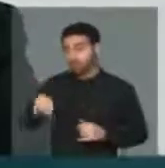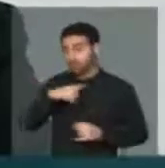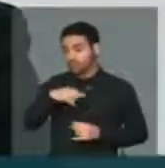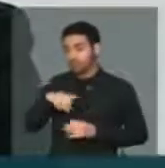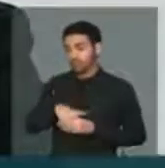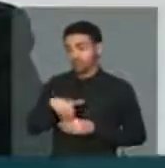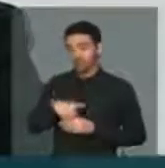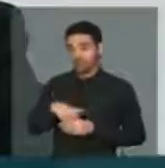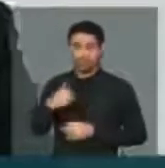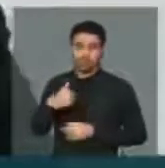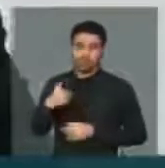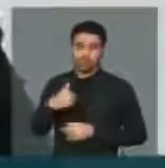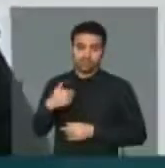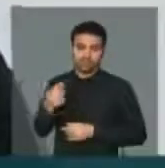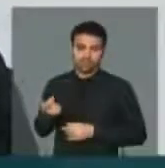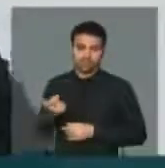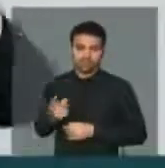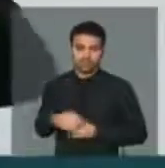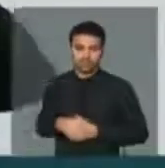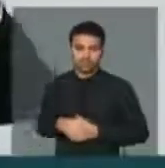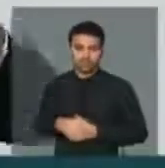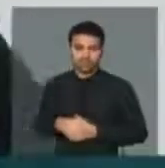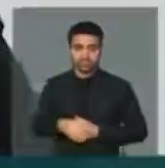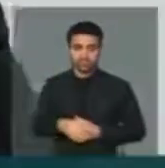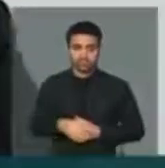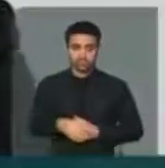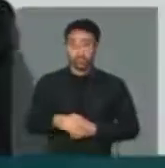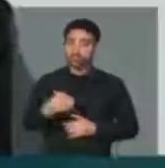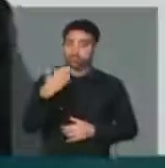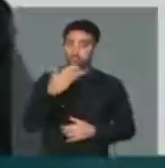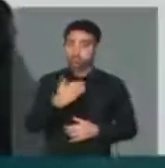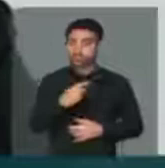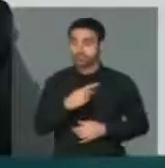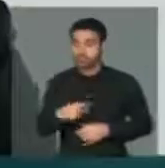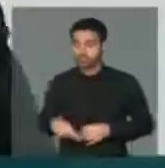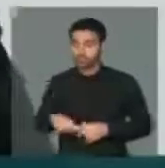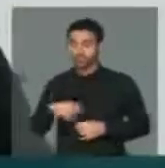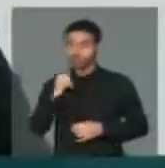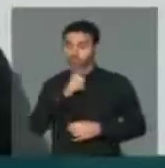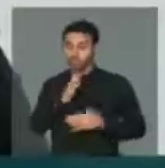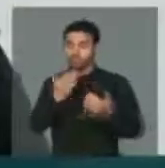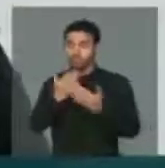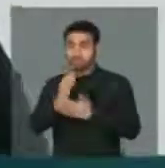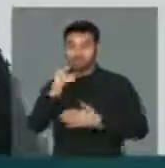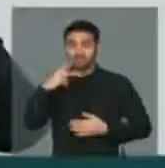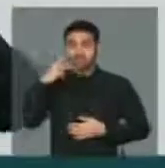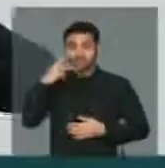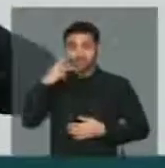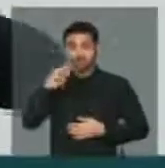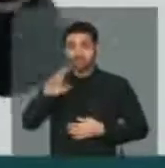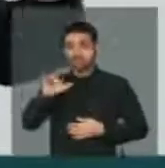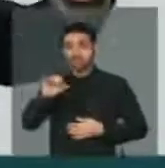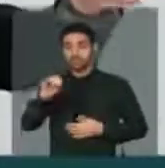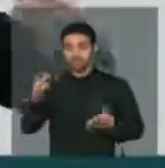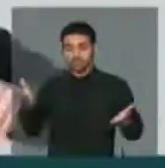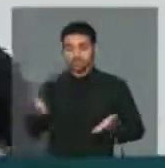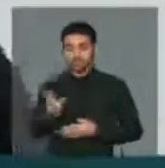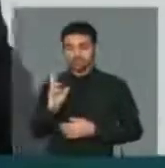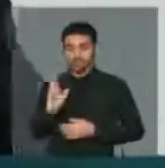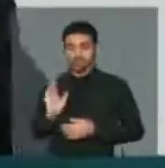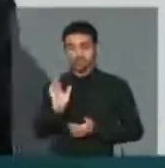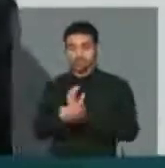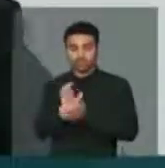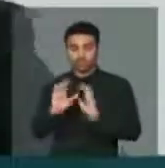sinal, é o bairro do nosso presidente Eduardo Cunha. Saiu pedindo voto. E foi eleito vereador no Rio de Janeiro. E hoje representa a comunidade